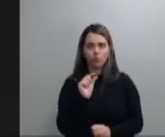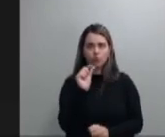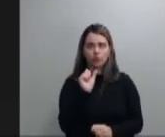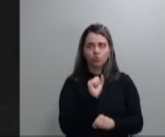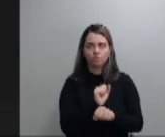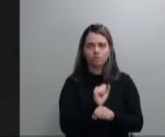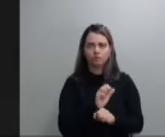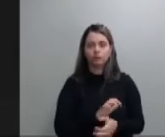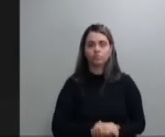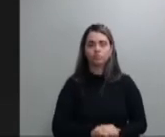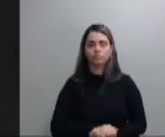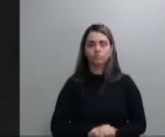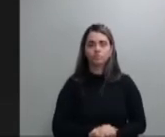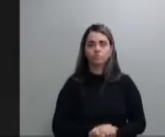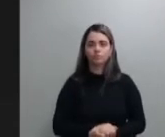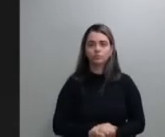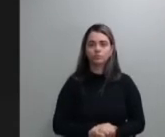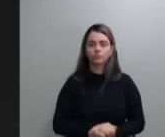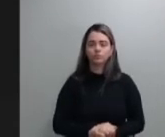só um pouquinho